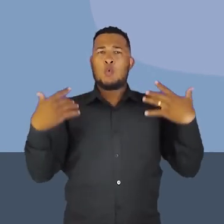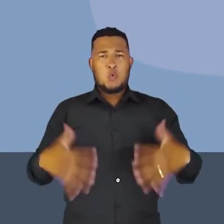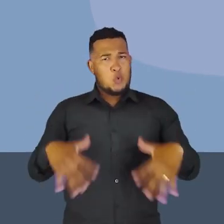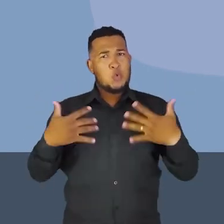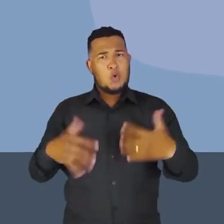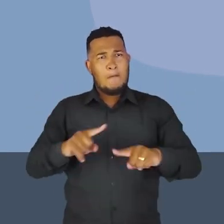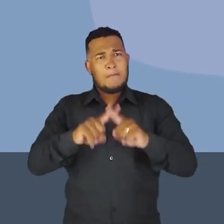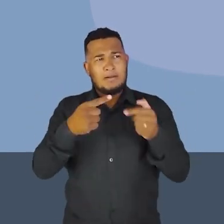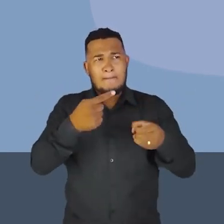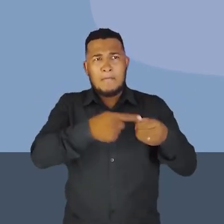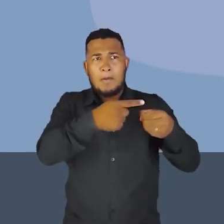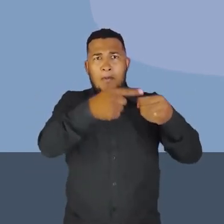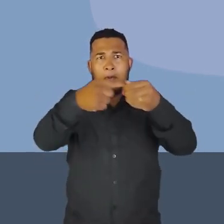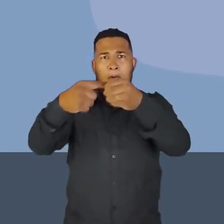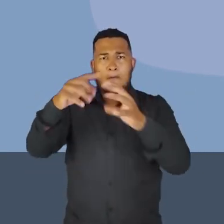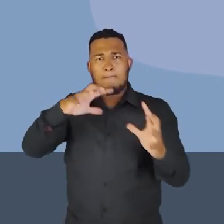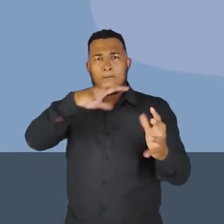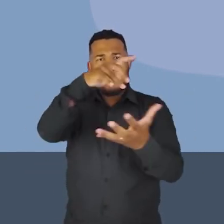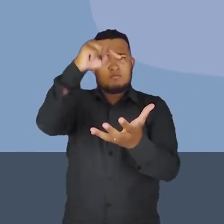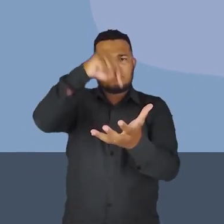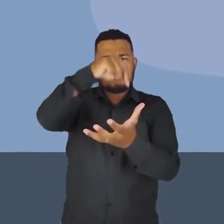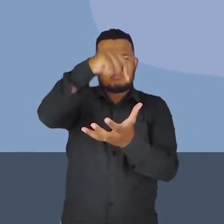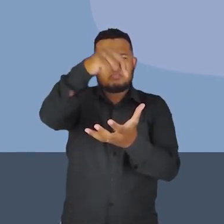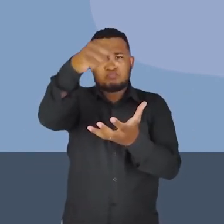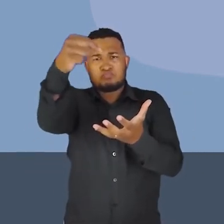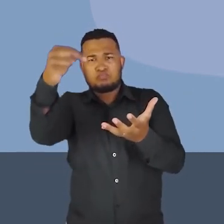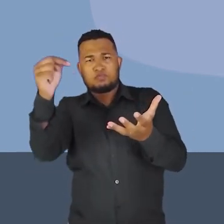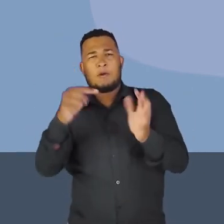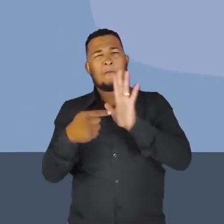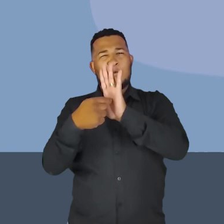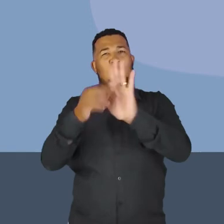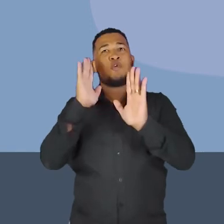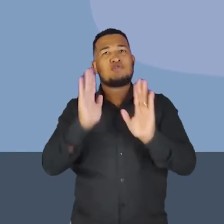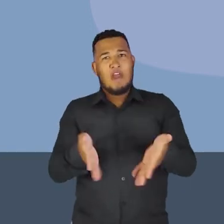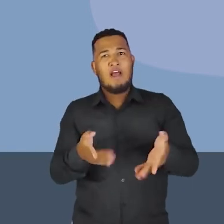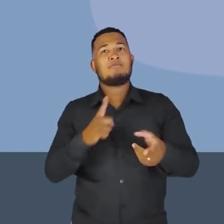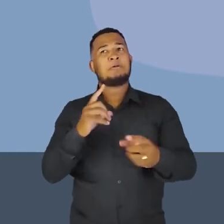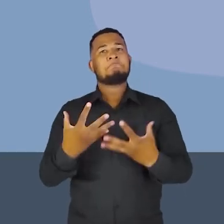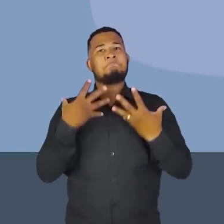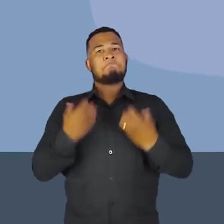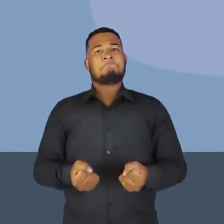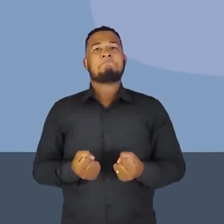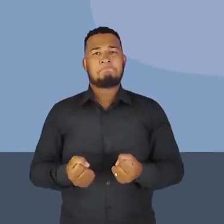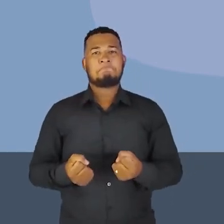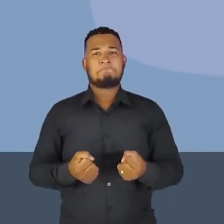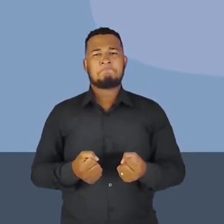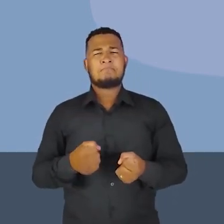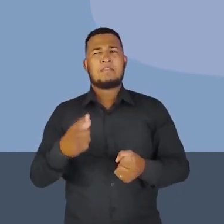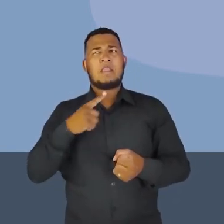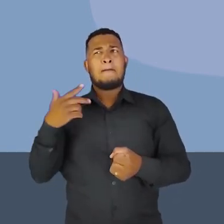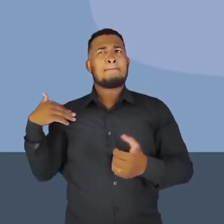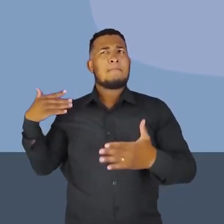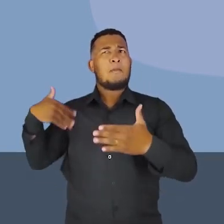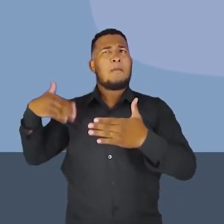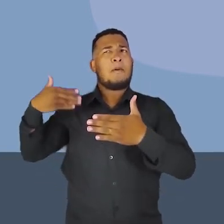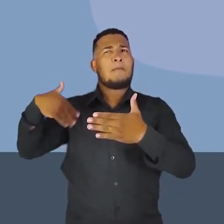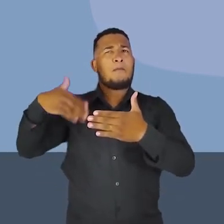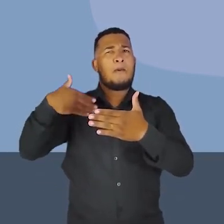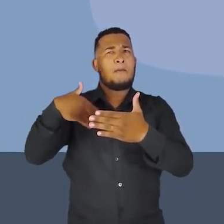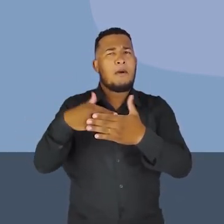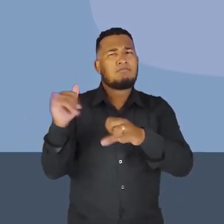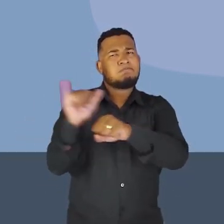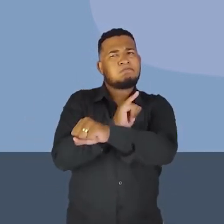muitos municípios ao redor do mundo já mostraram que adoram-o. Historicamente, inúmeras inovações e